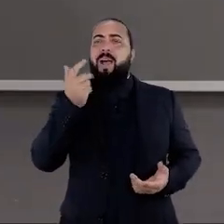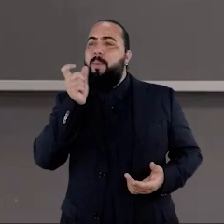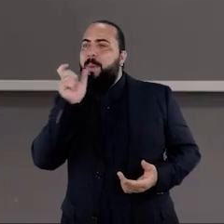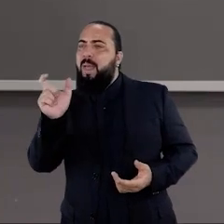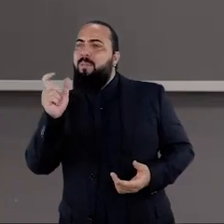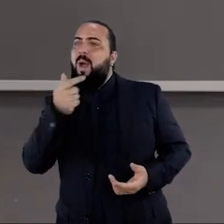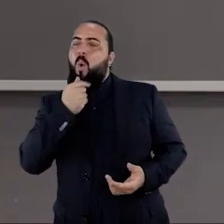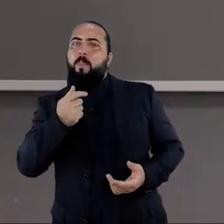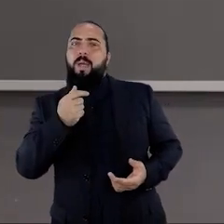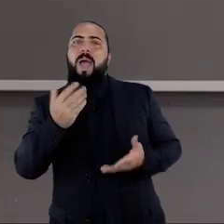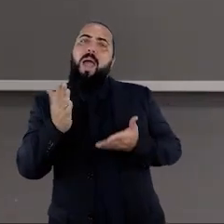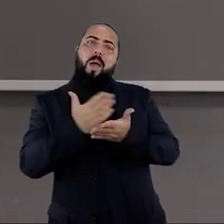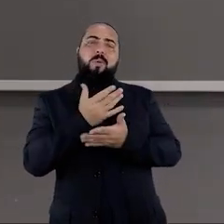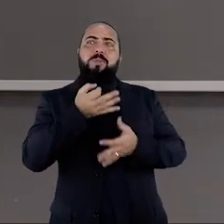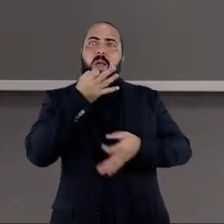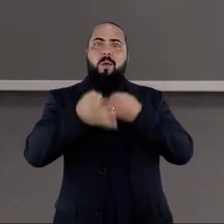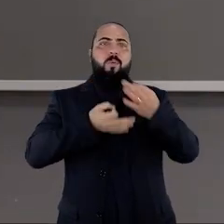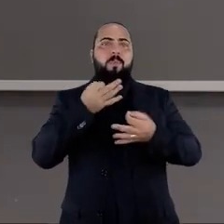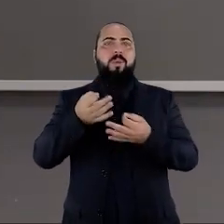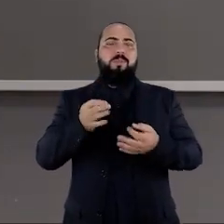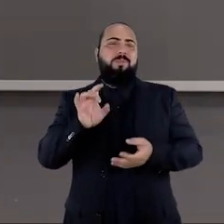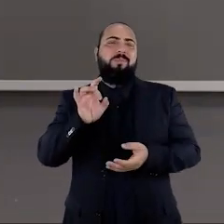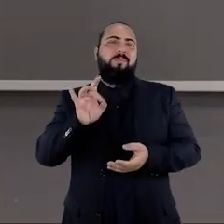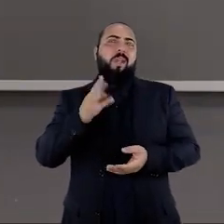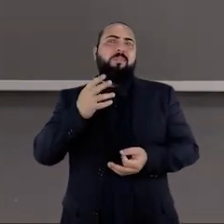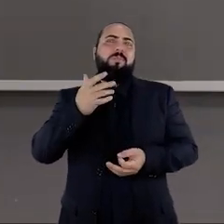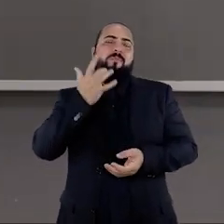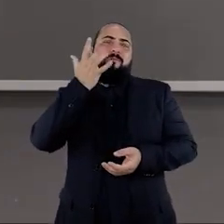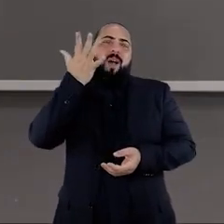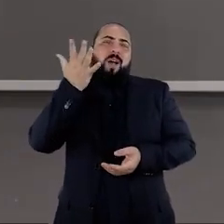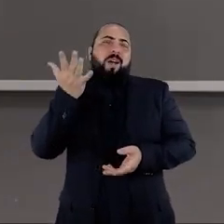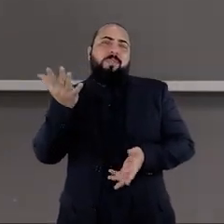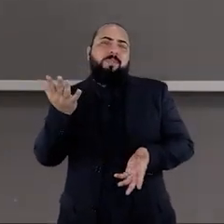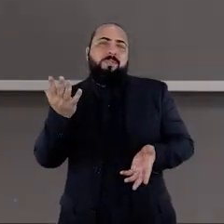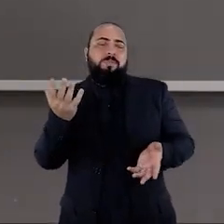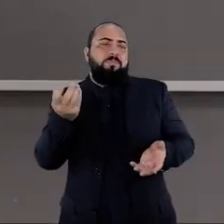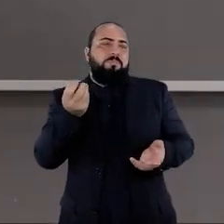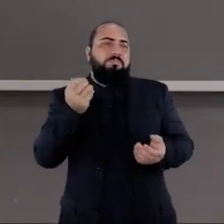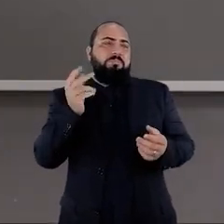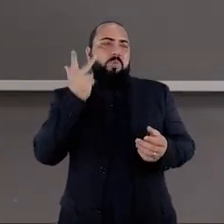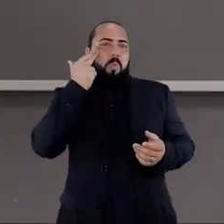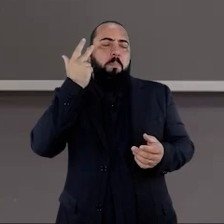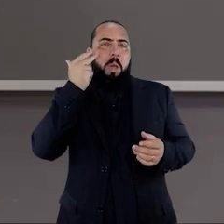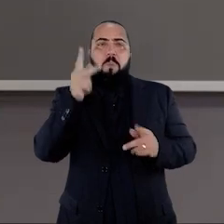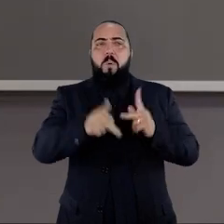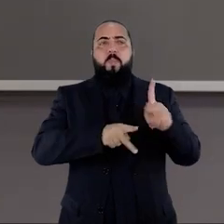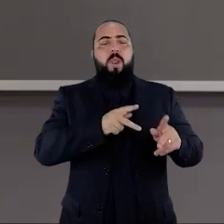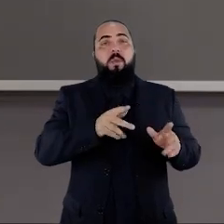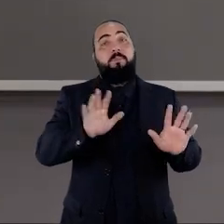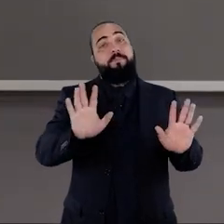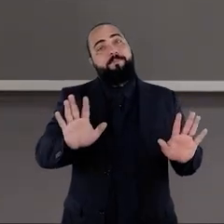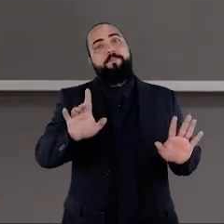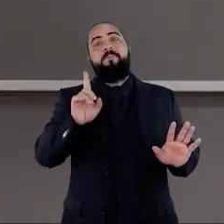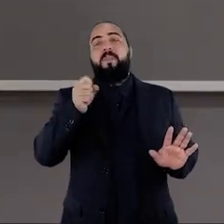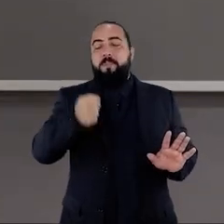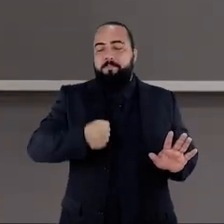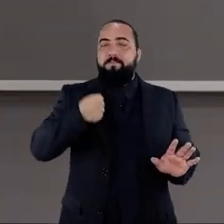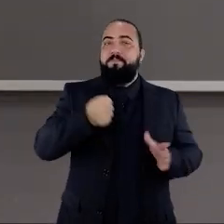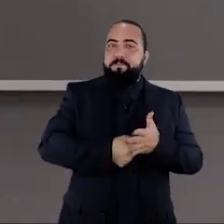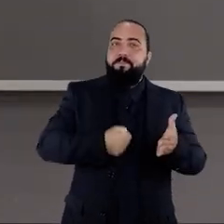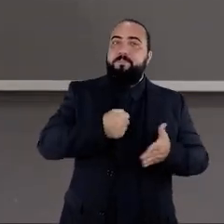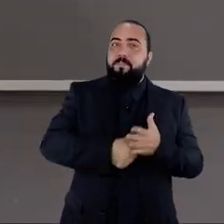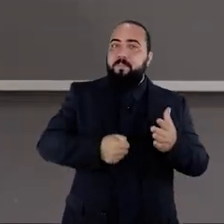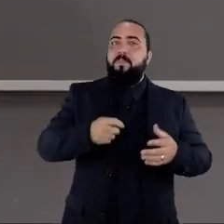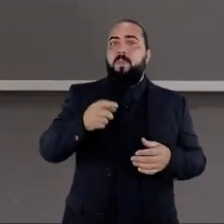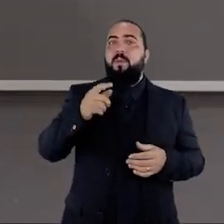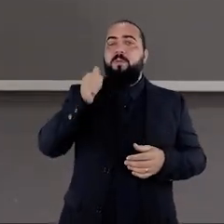homem, e muitos argumentavam que era simplesmente mais fácil e era mais de uso popular, mas foi uma insistência por parte das